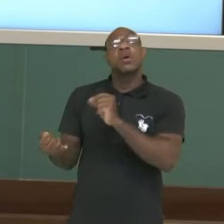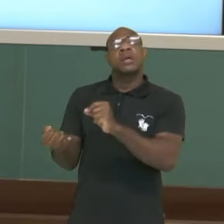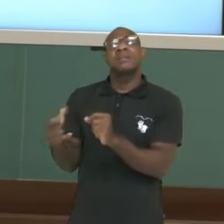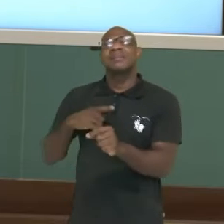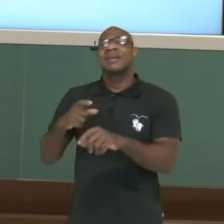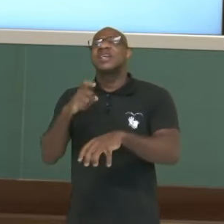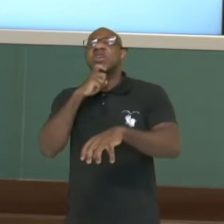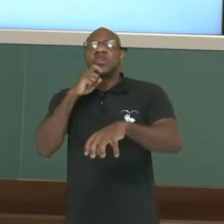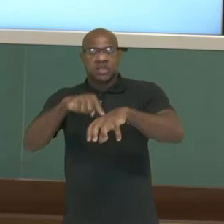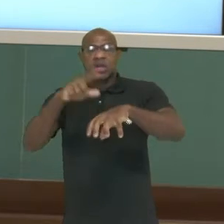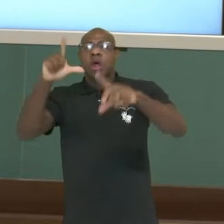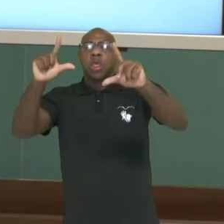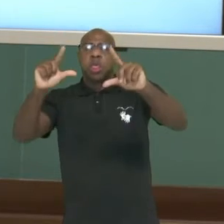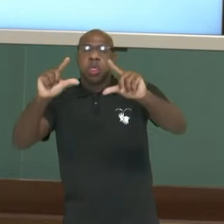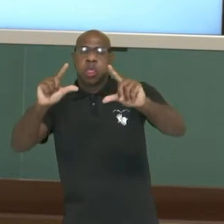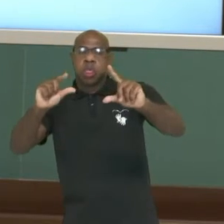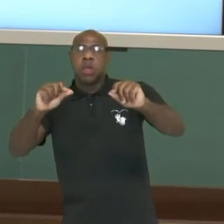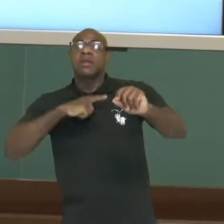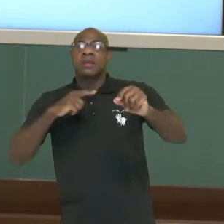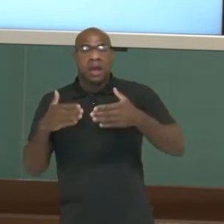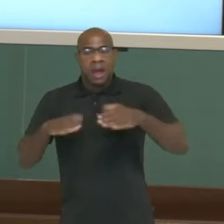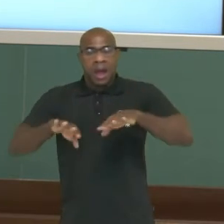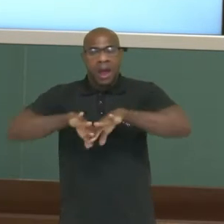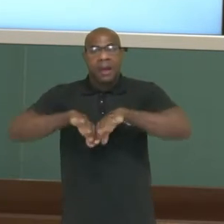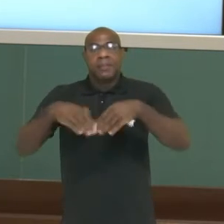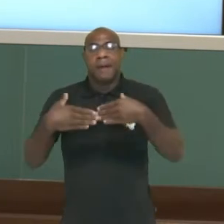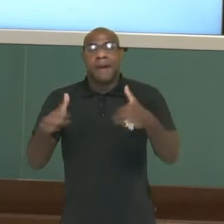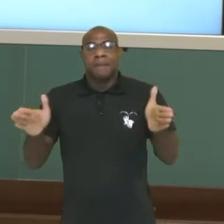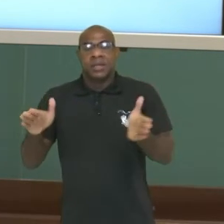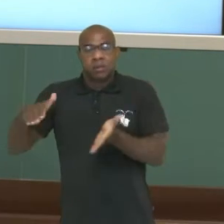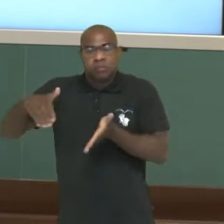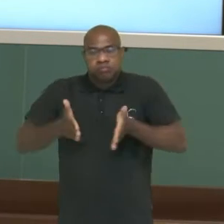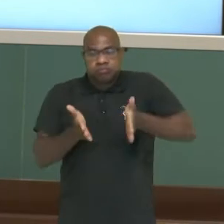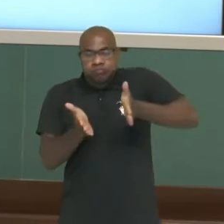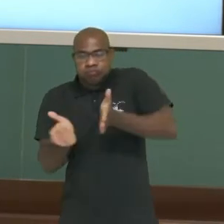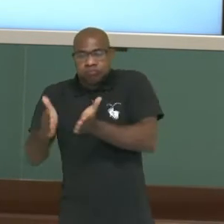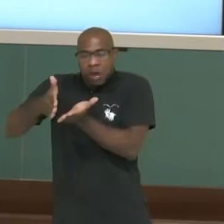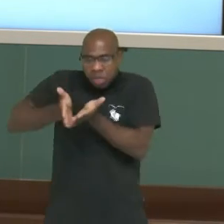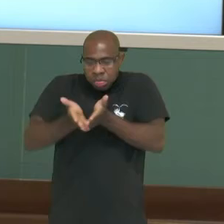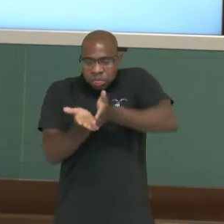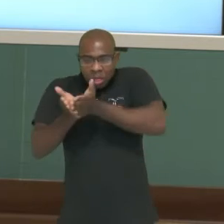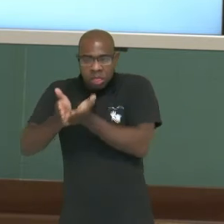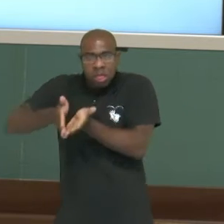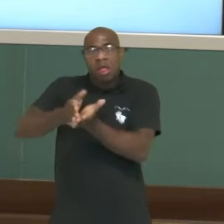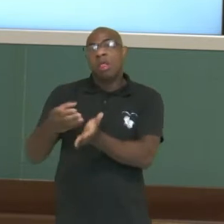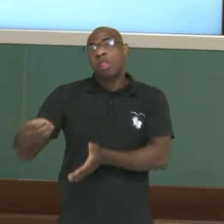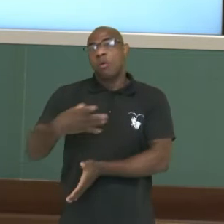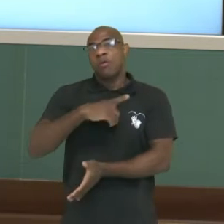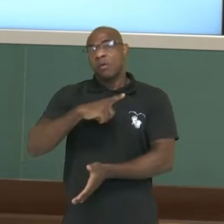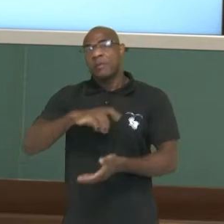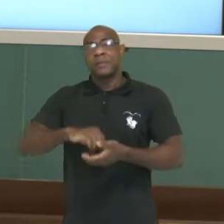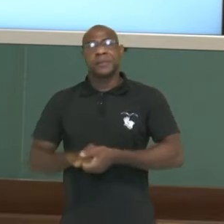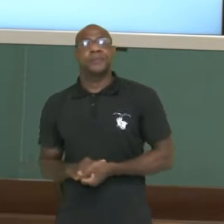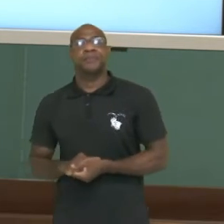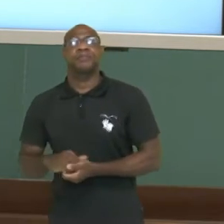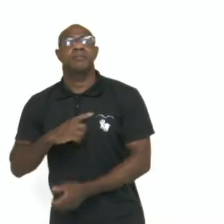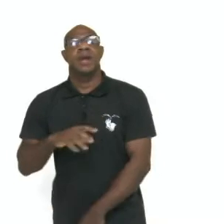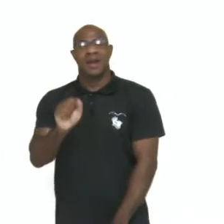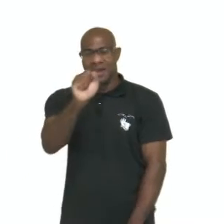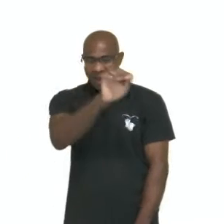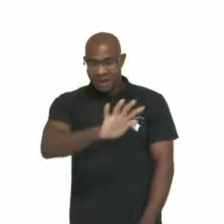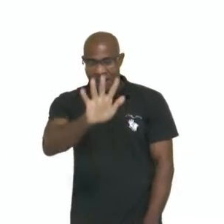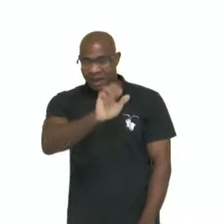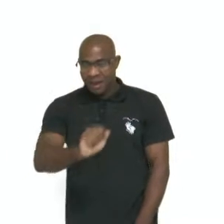então abrir novas rotas comerciais marítimas, beleza? Então vamos lá. Bom, então aqui temos duas fotografias aqui, né, de